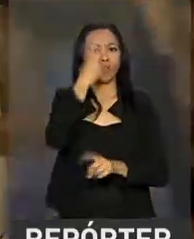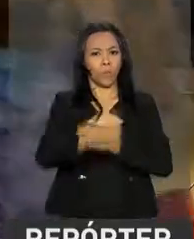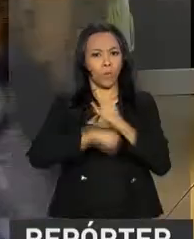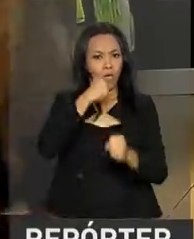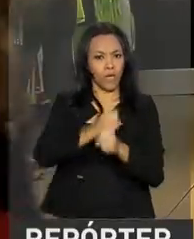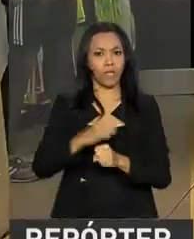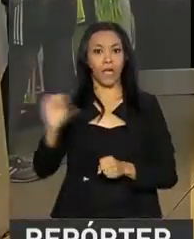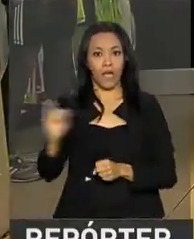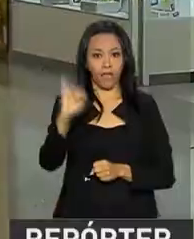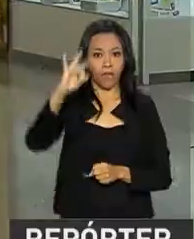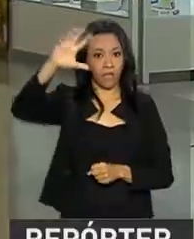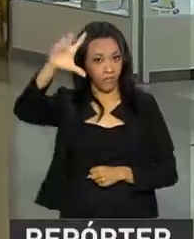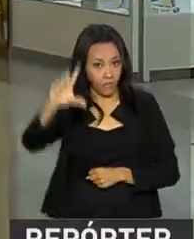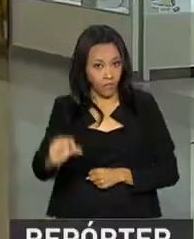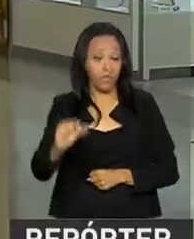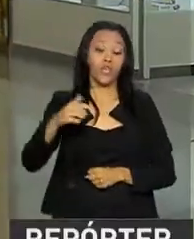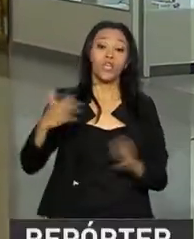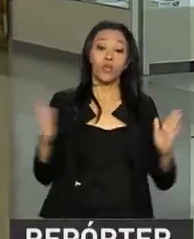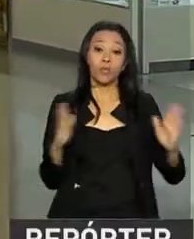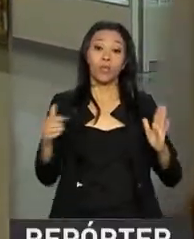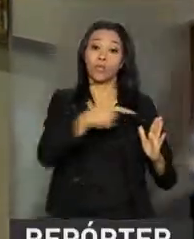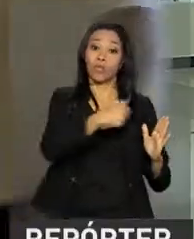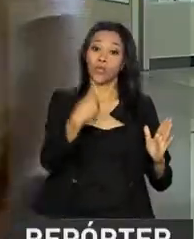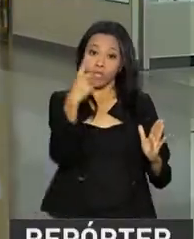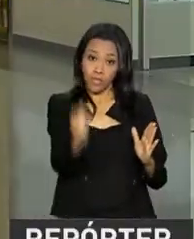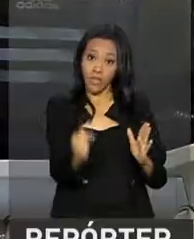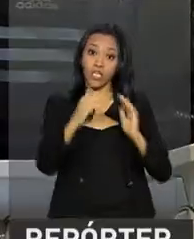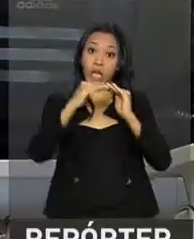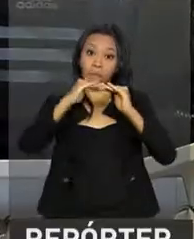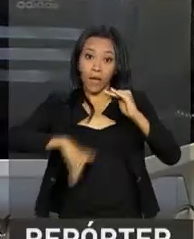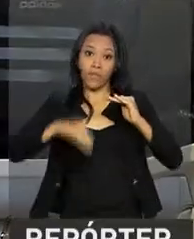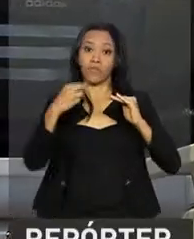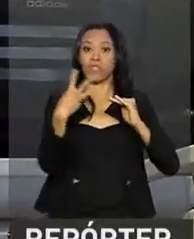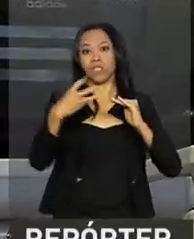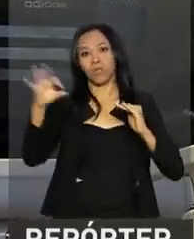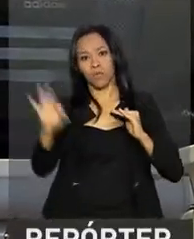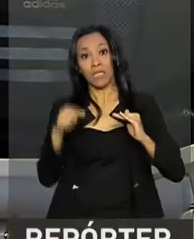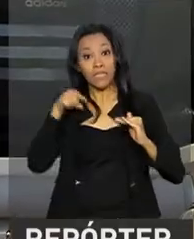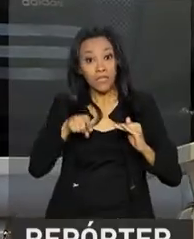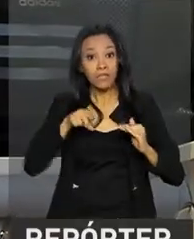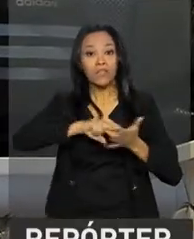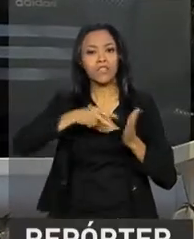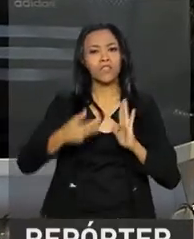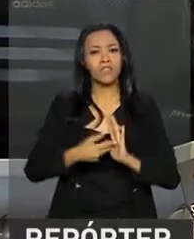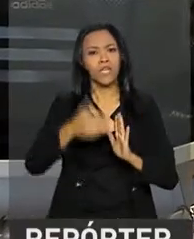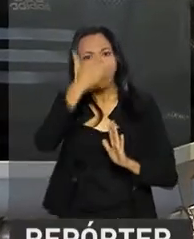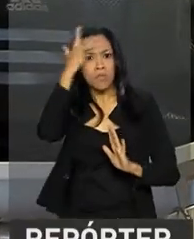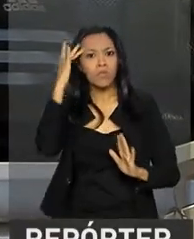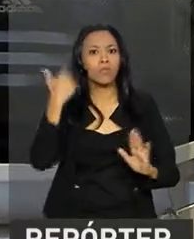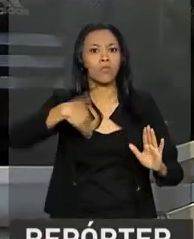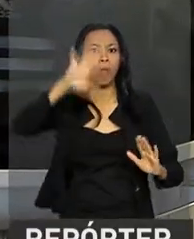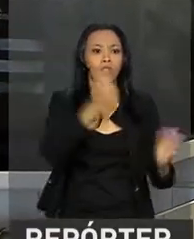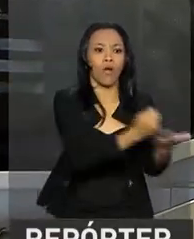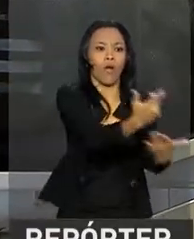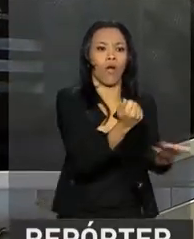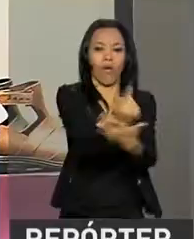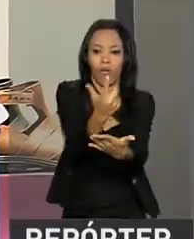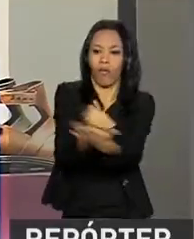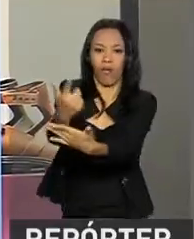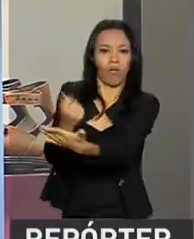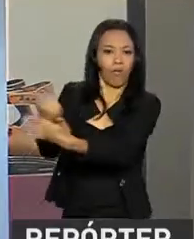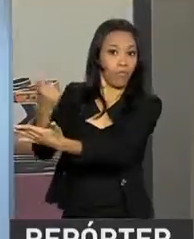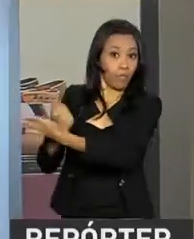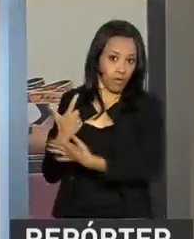feche 2017 abaixo dos 3%, o que tem aumentado o poder de compra da população, o consumo